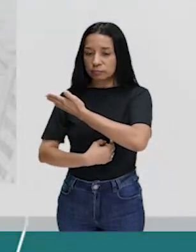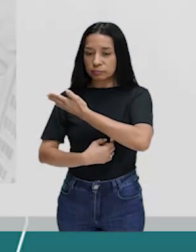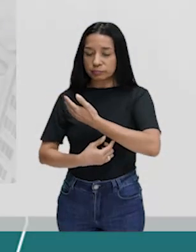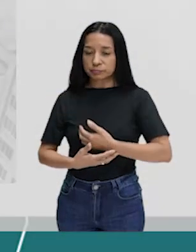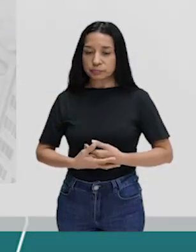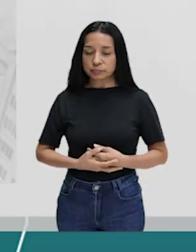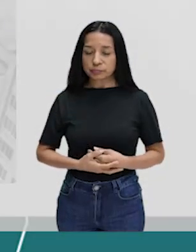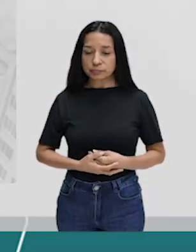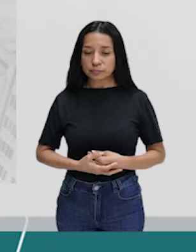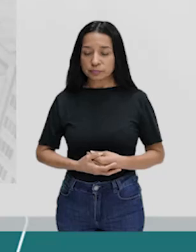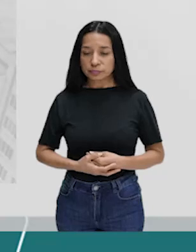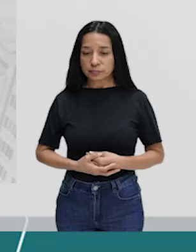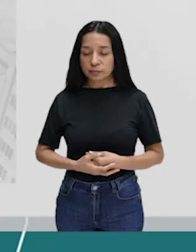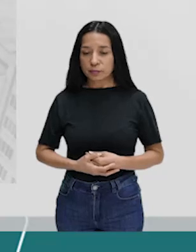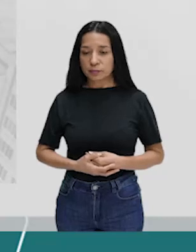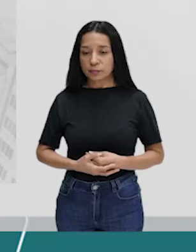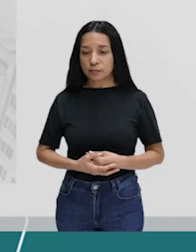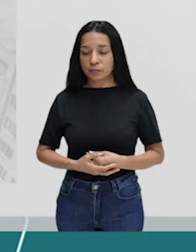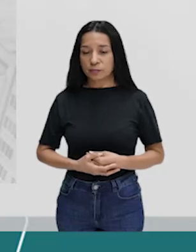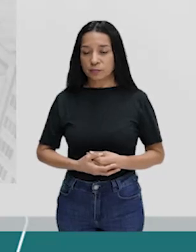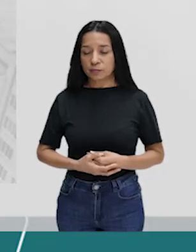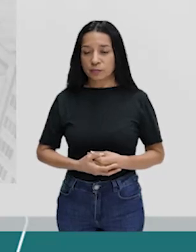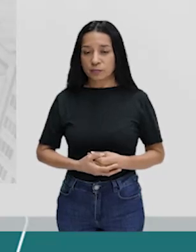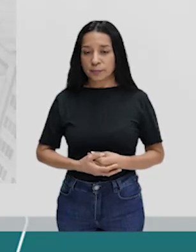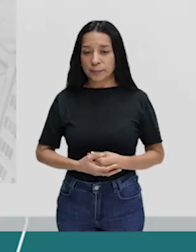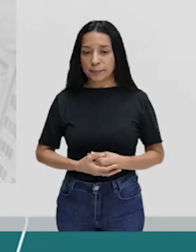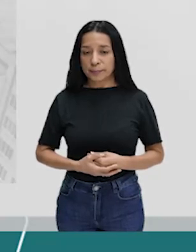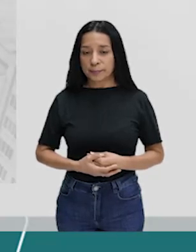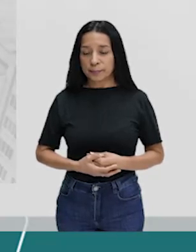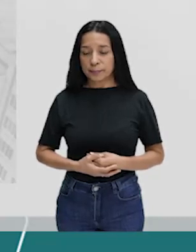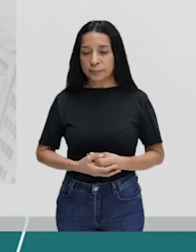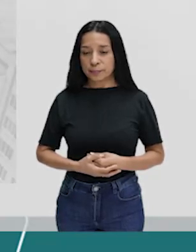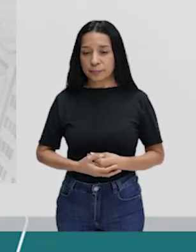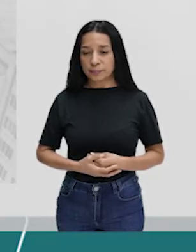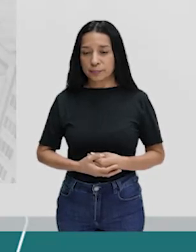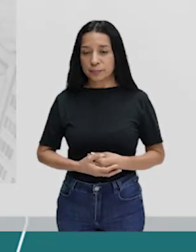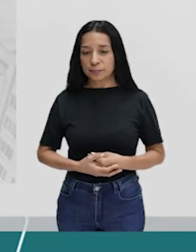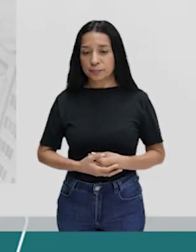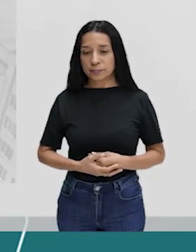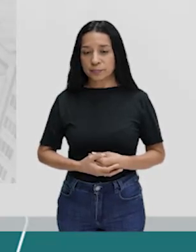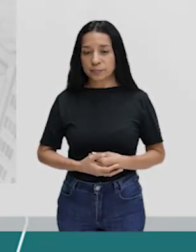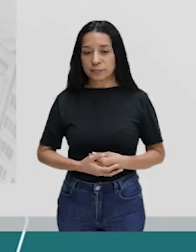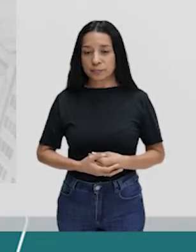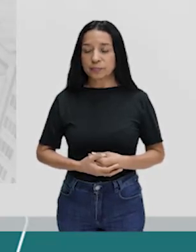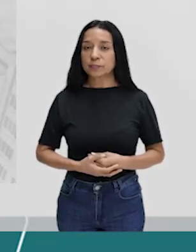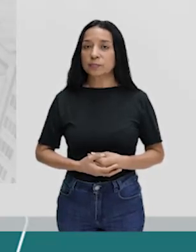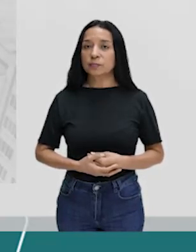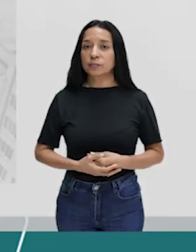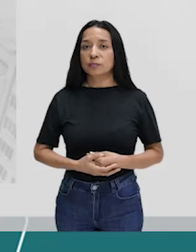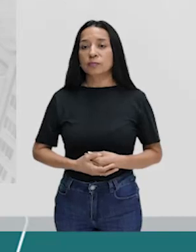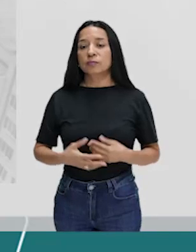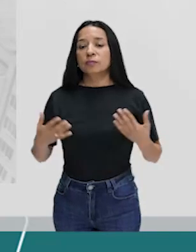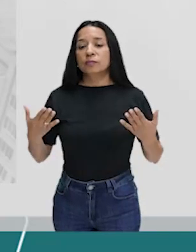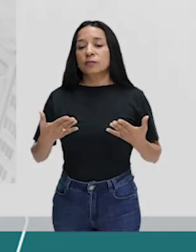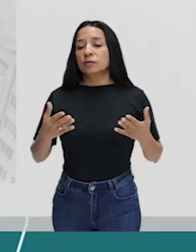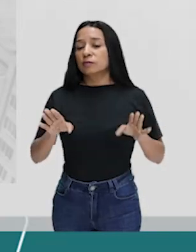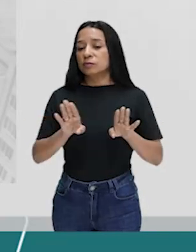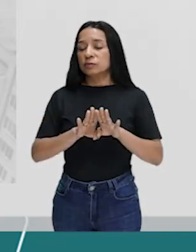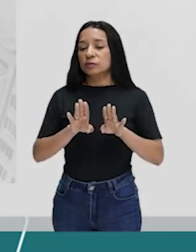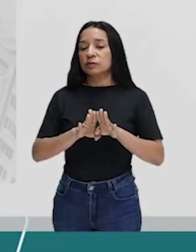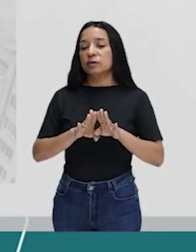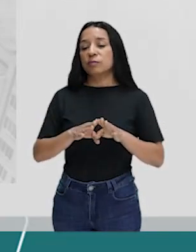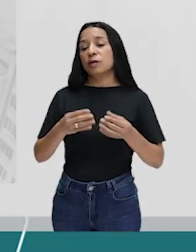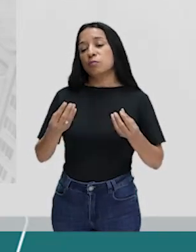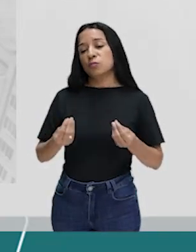caiu e fatalizou aí, né, trazendo muitas mortes, coisa chata, né? E hoje em dia também tragédias a